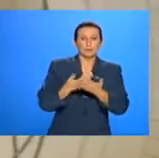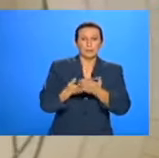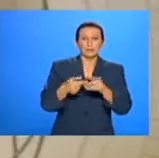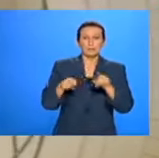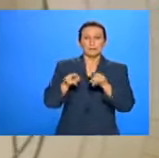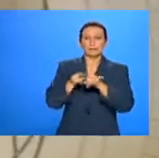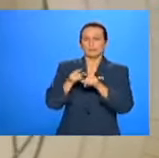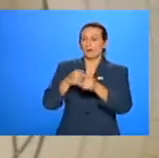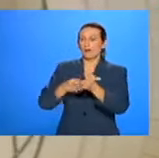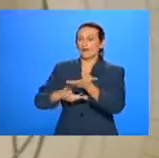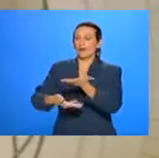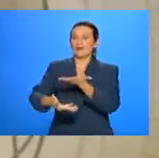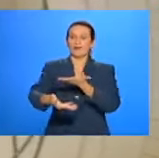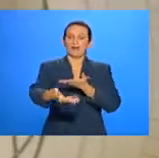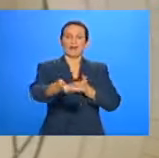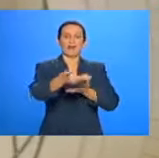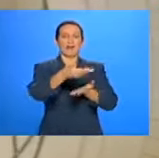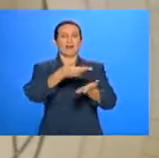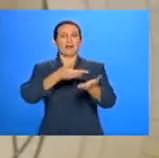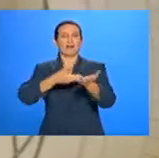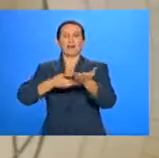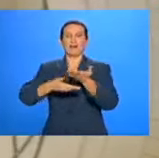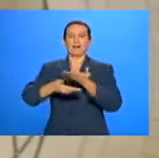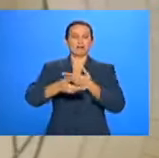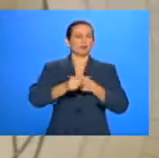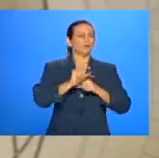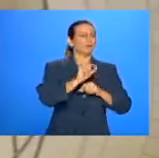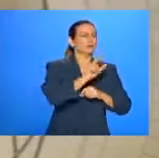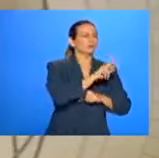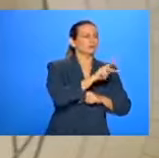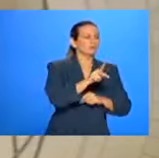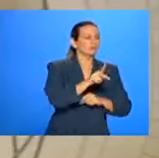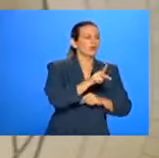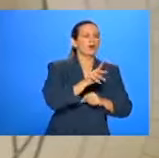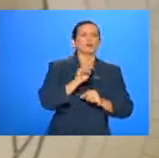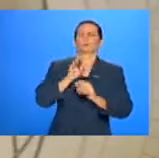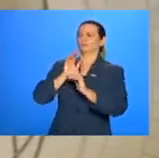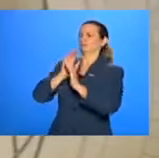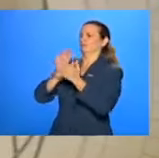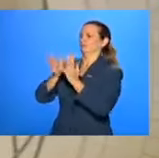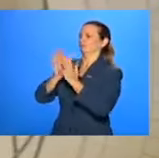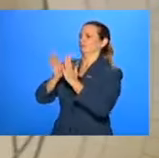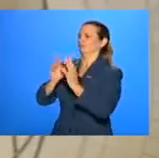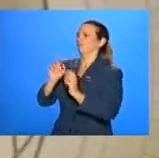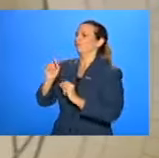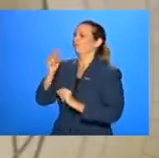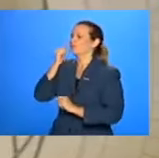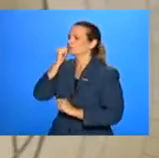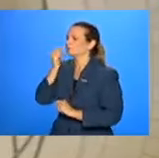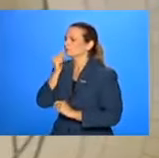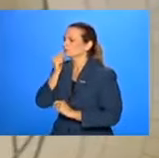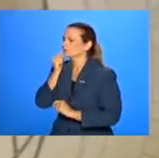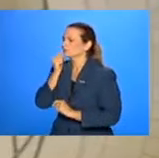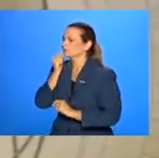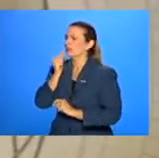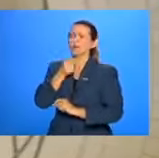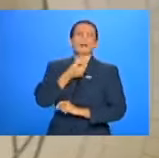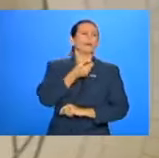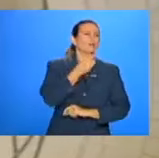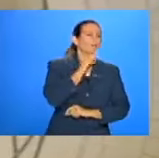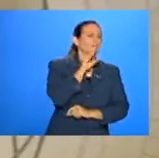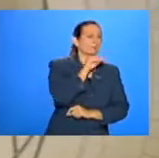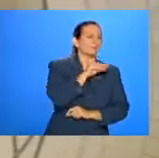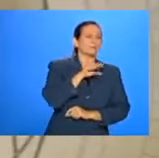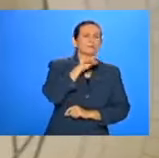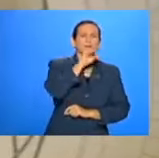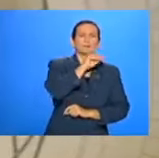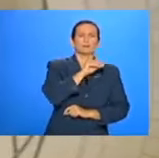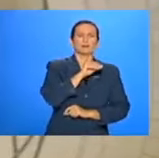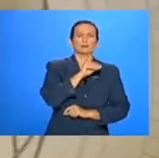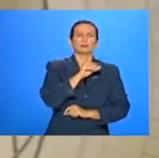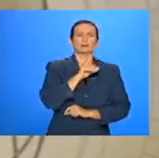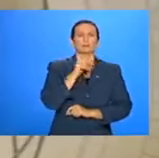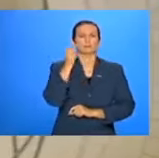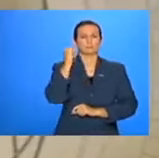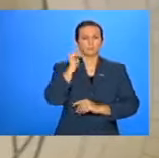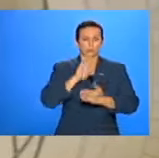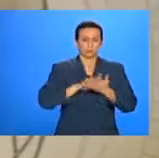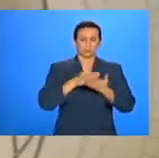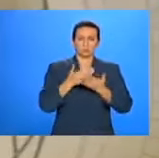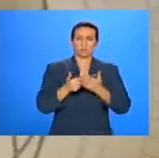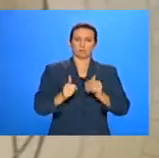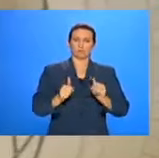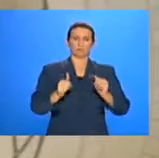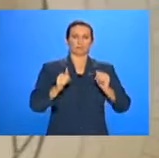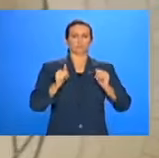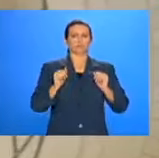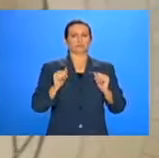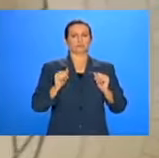surdo e a voz do professor. E ele precisa manter-se neutro. Não